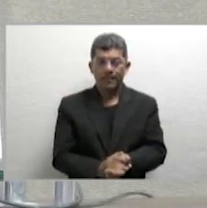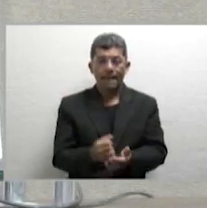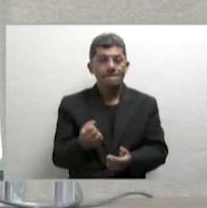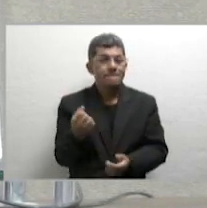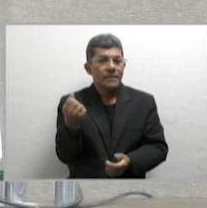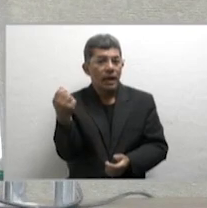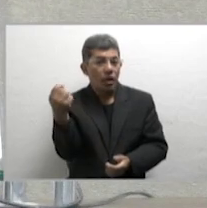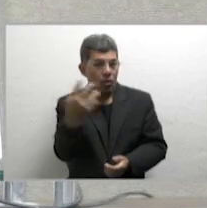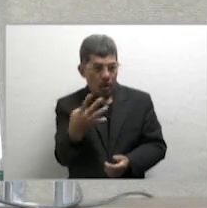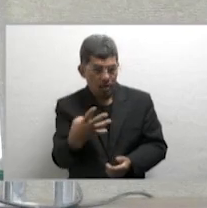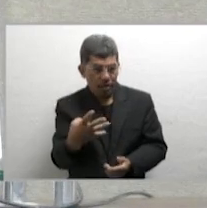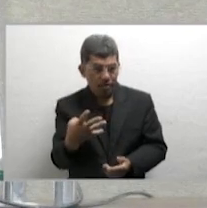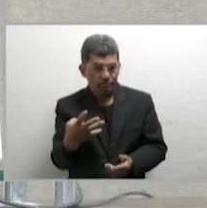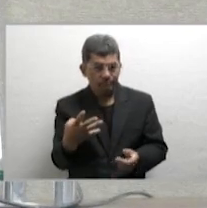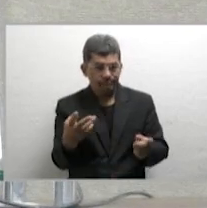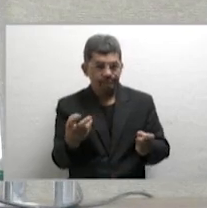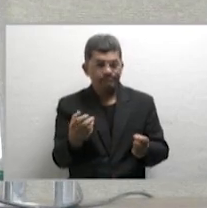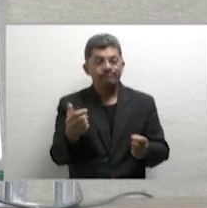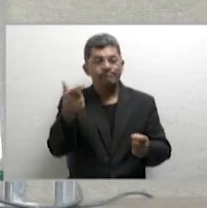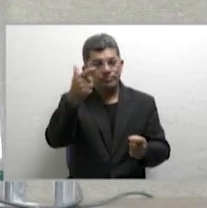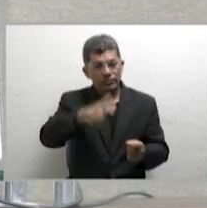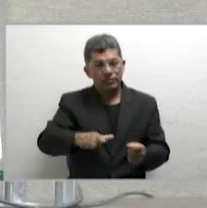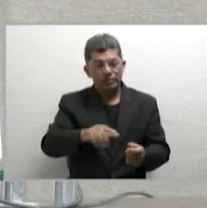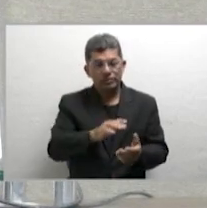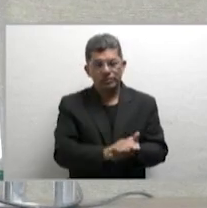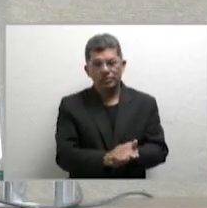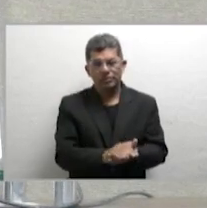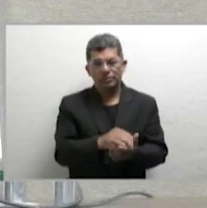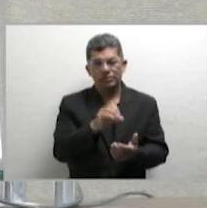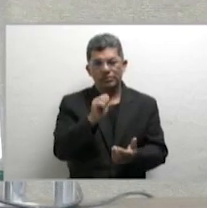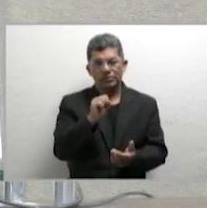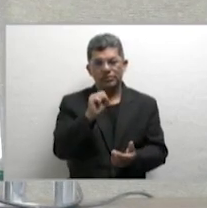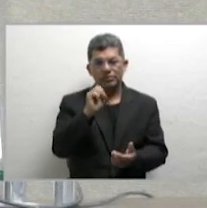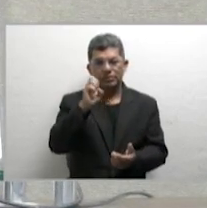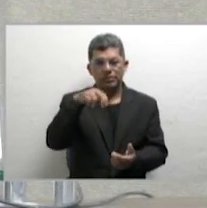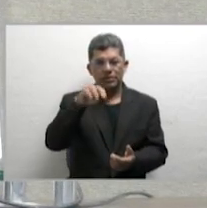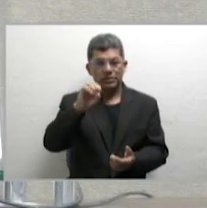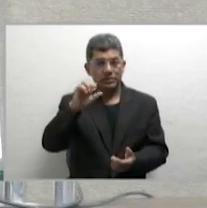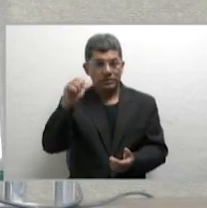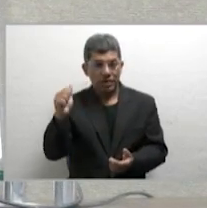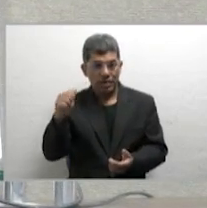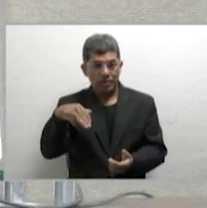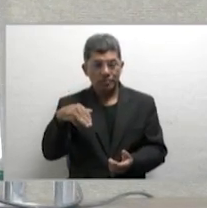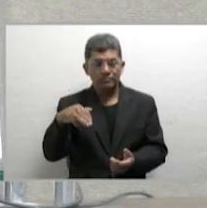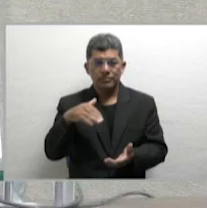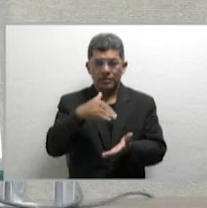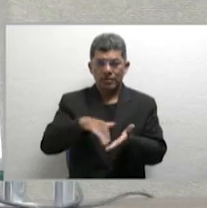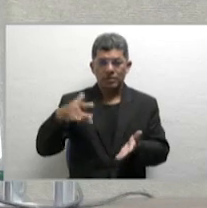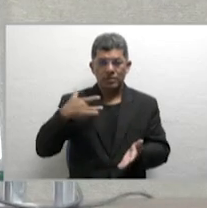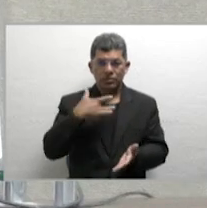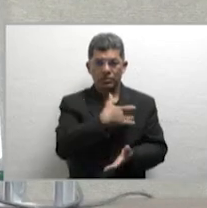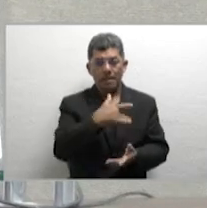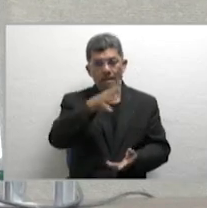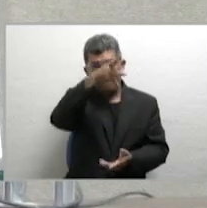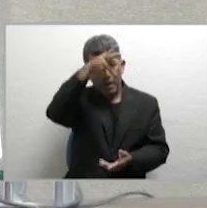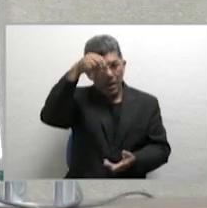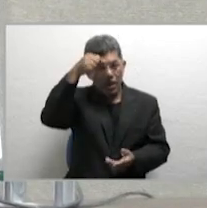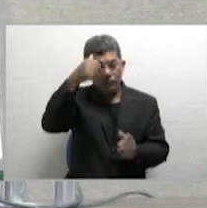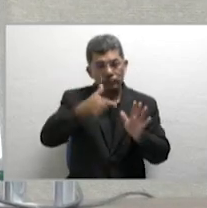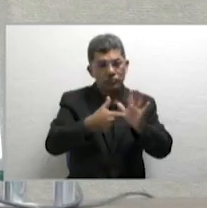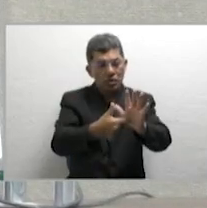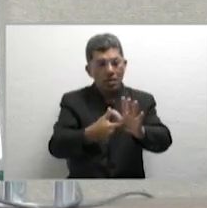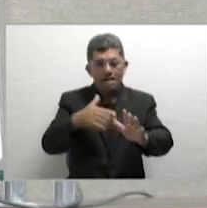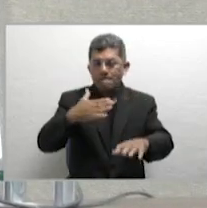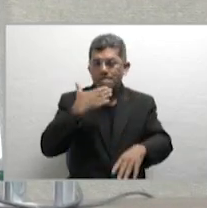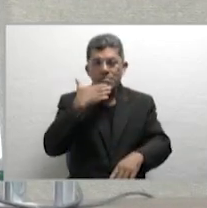quarta vez a Censa foi indicada como, Manaus foi indicada como a melhor saúde